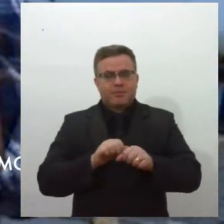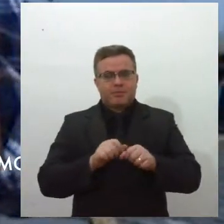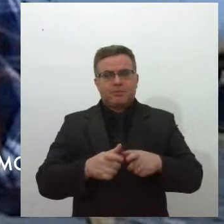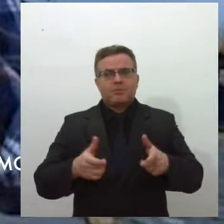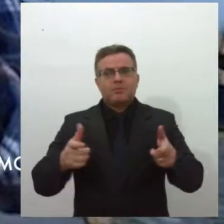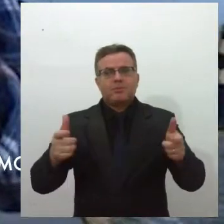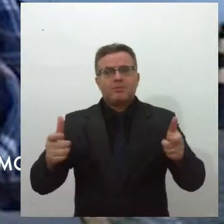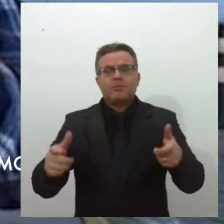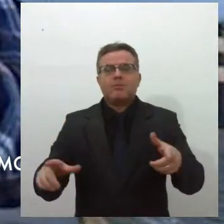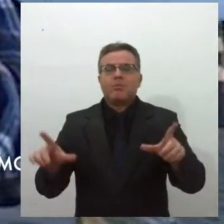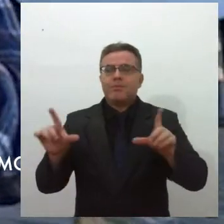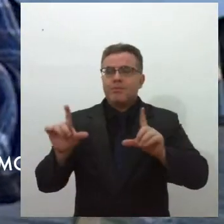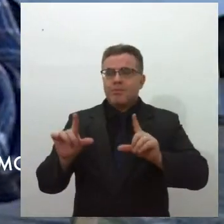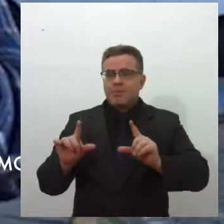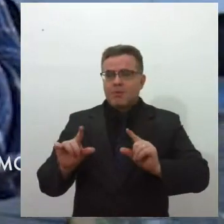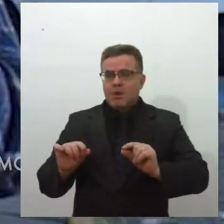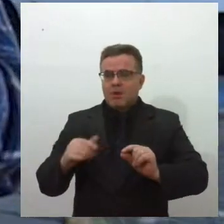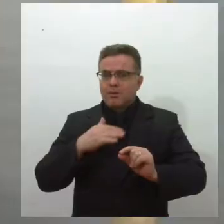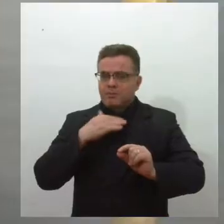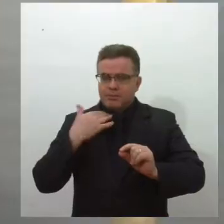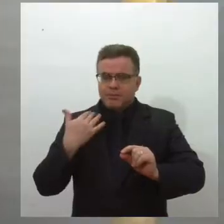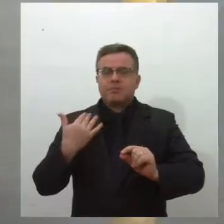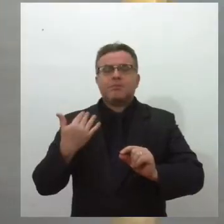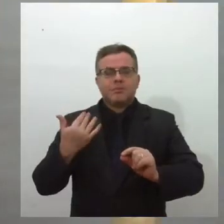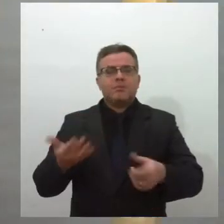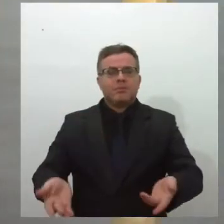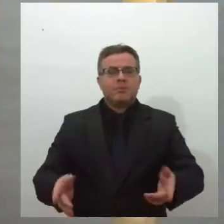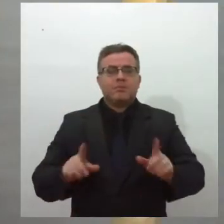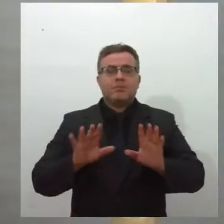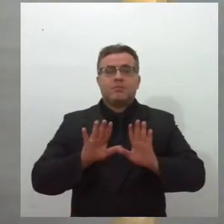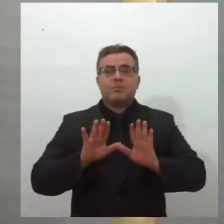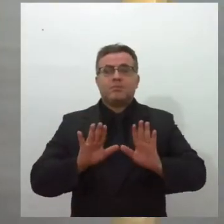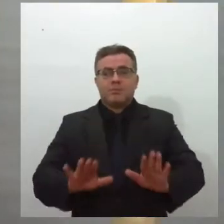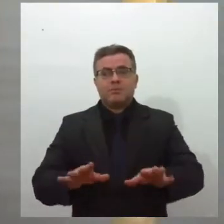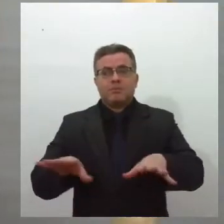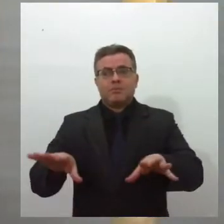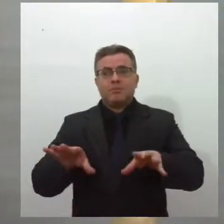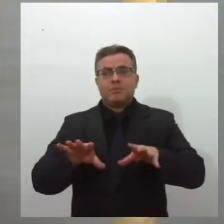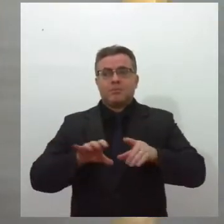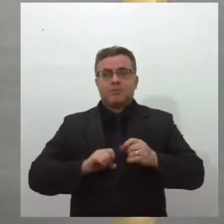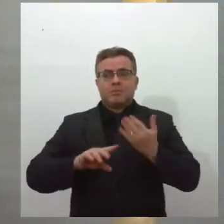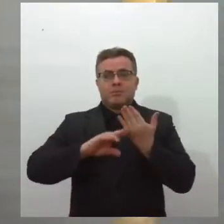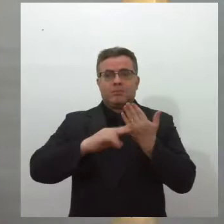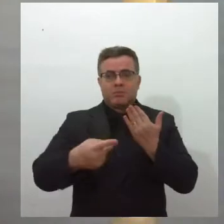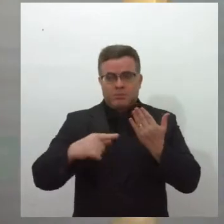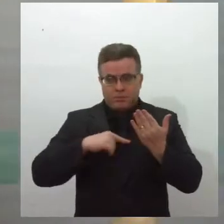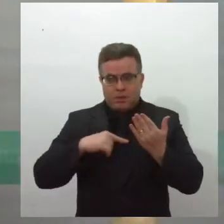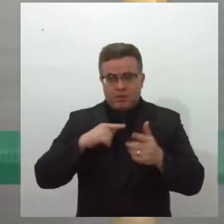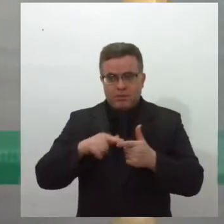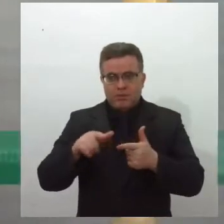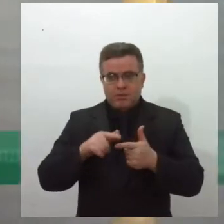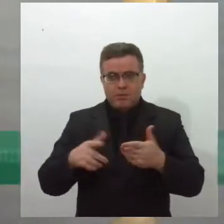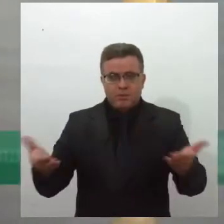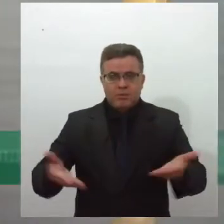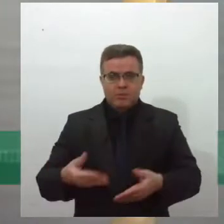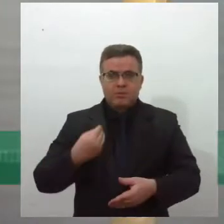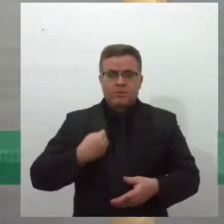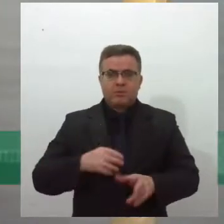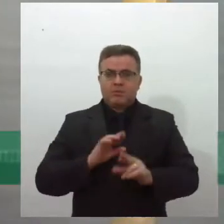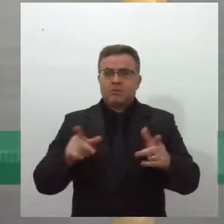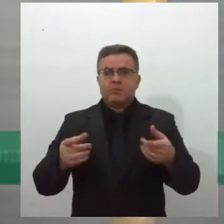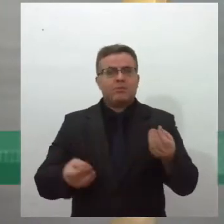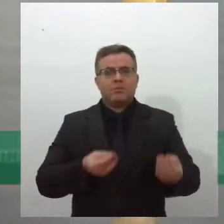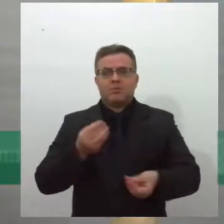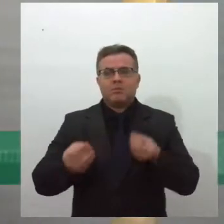reduziu. Mas o que dizer sobre as sequelas dos que contraíram a doença e hoje vivem uma vida diferente?